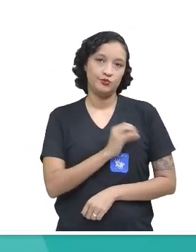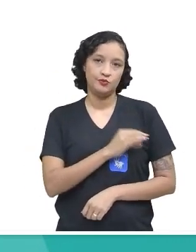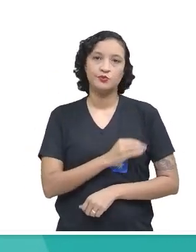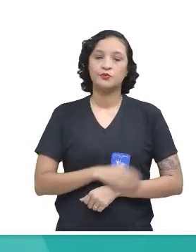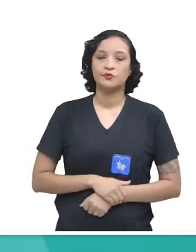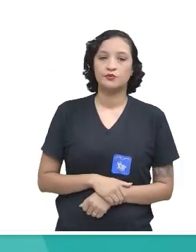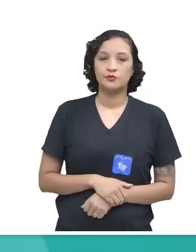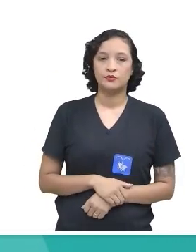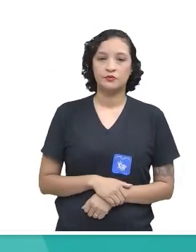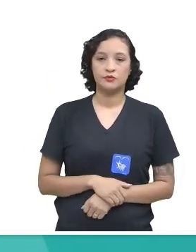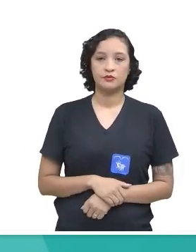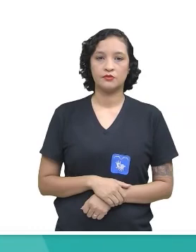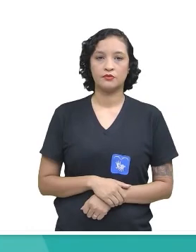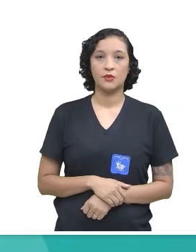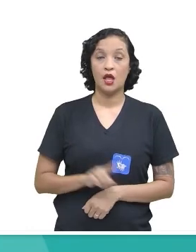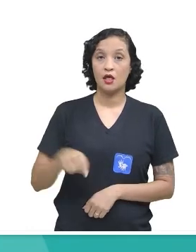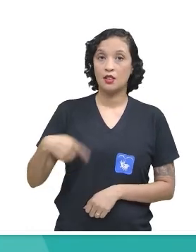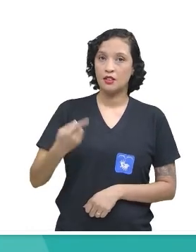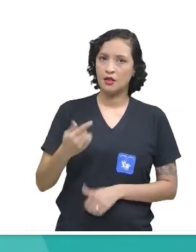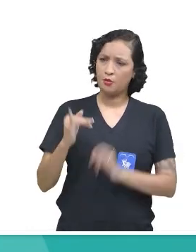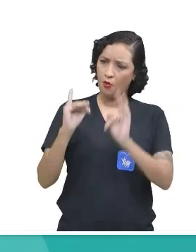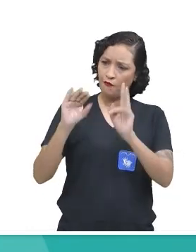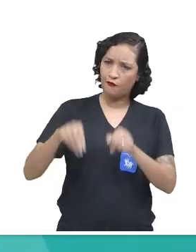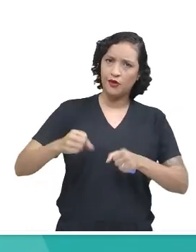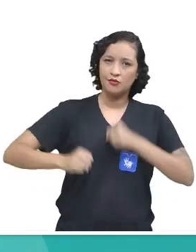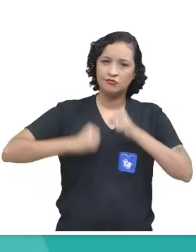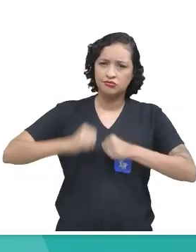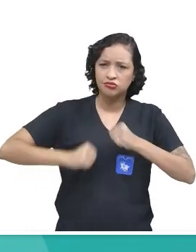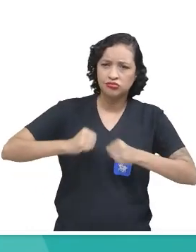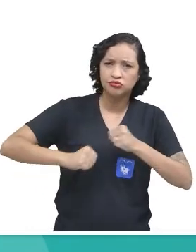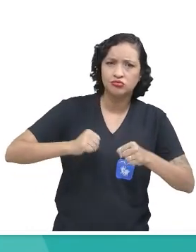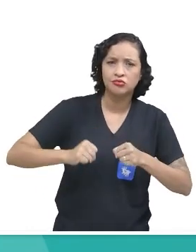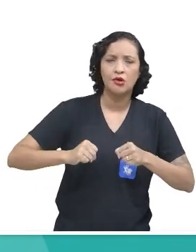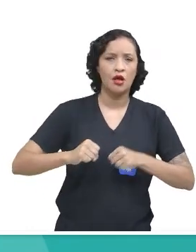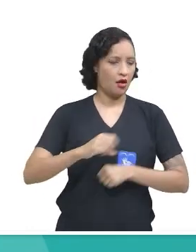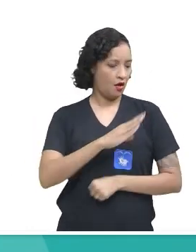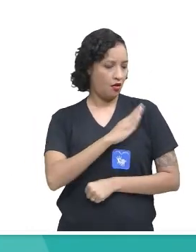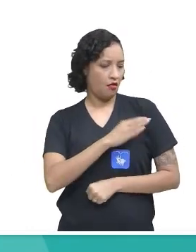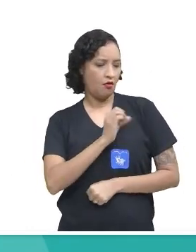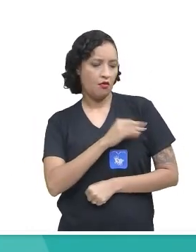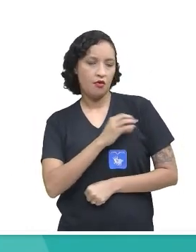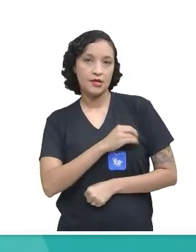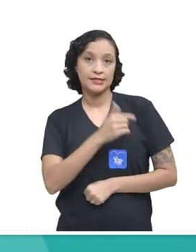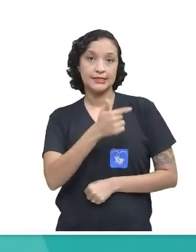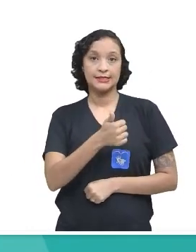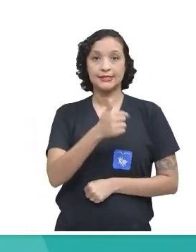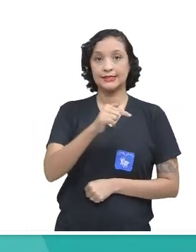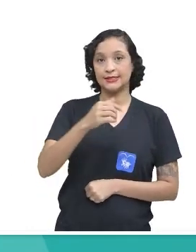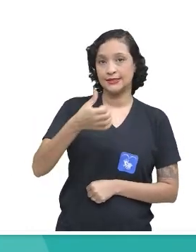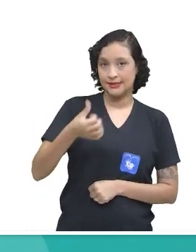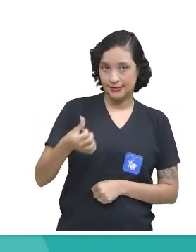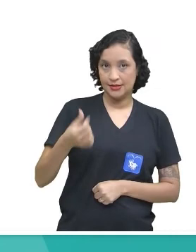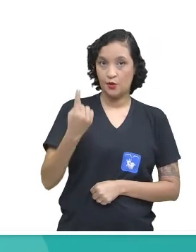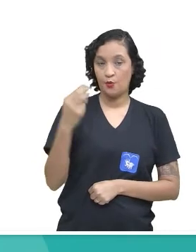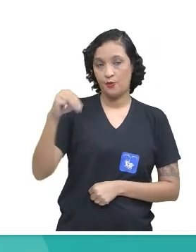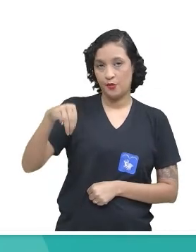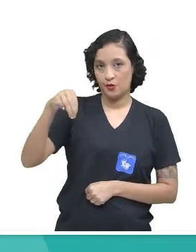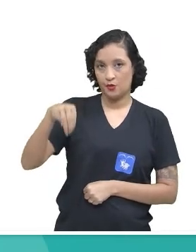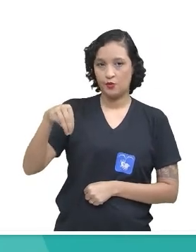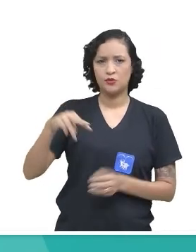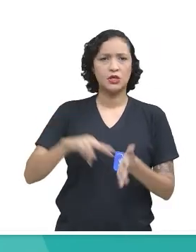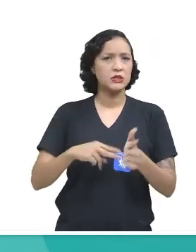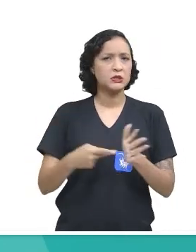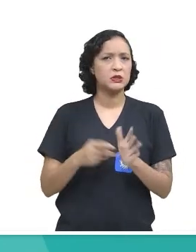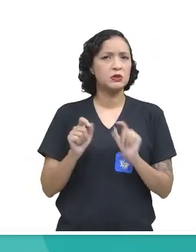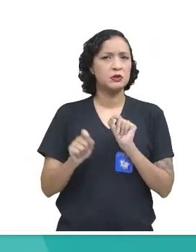Depois que ele fez a corrida, ele passou a ter 176 batimentos por minuto. E quanto que isso significa